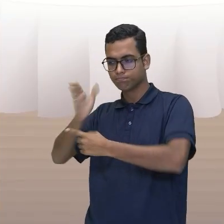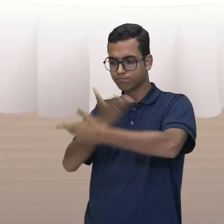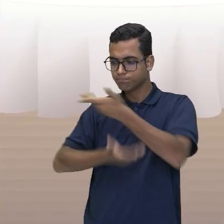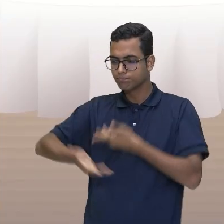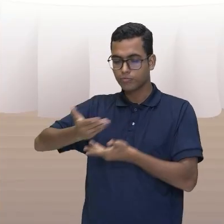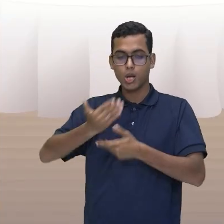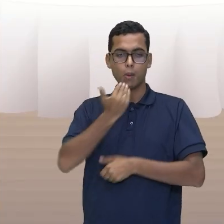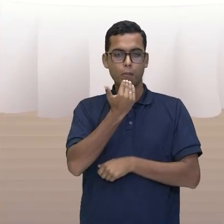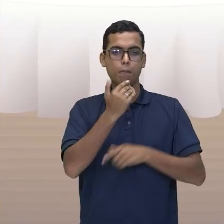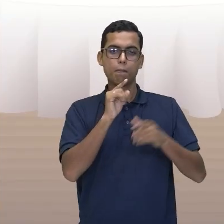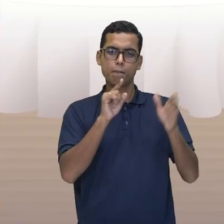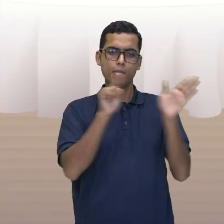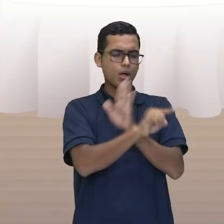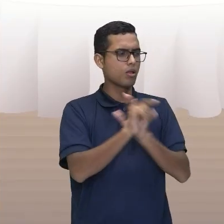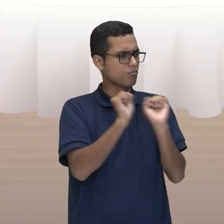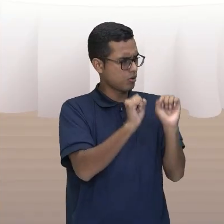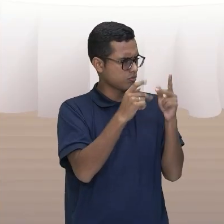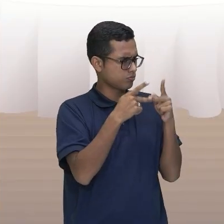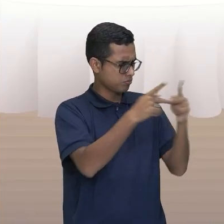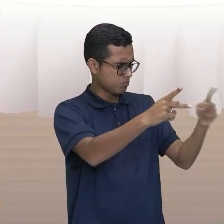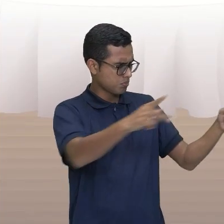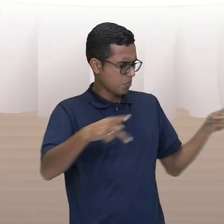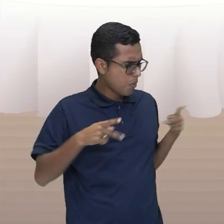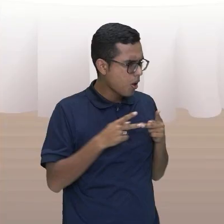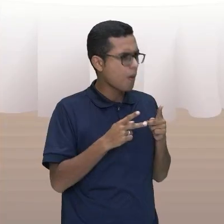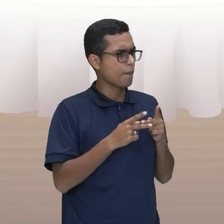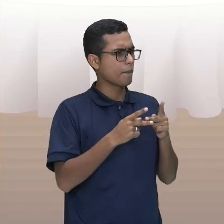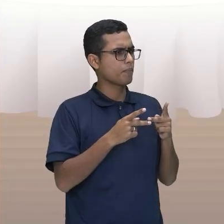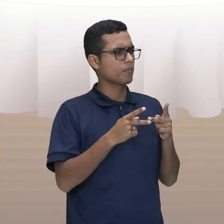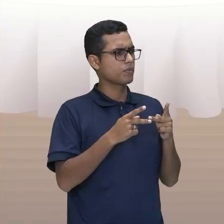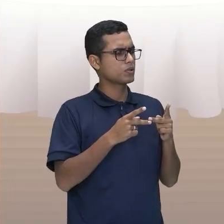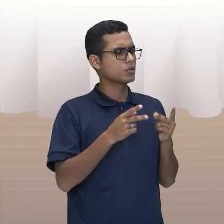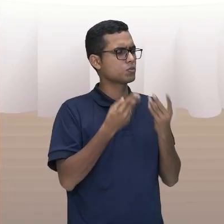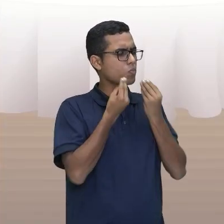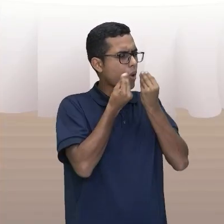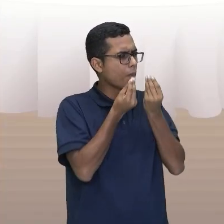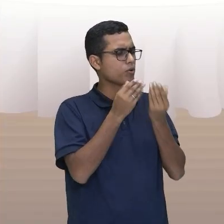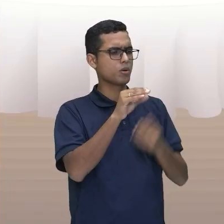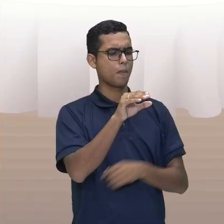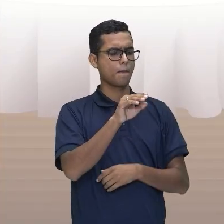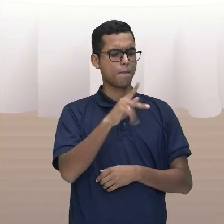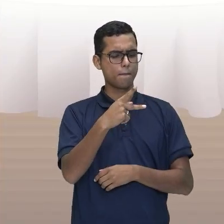de pepperoni, por favor? E aí, o que vamos falar na sequência? O que a outra